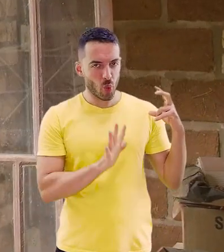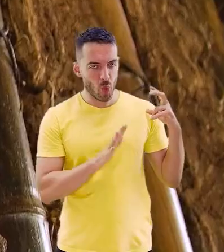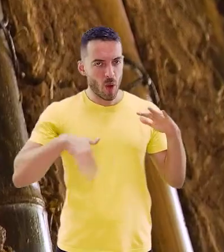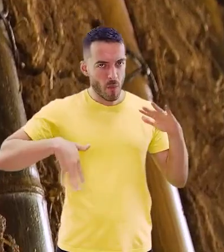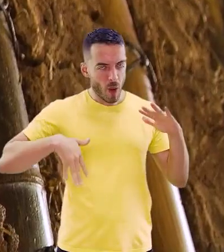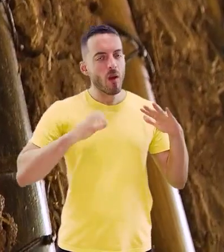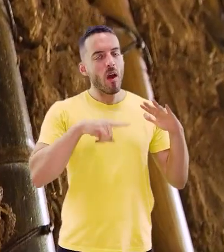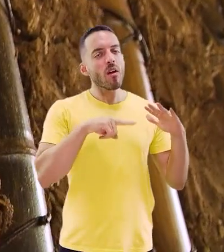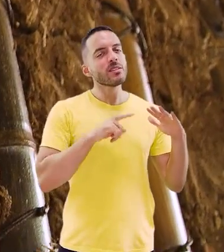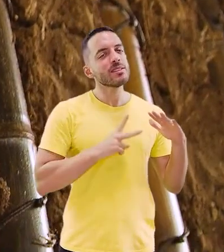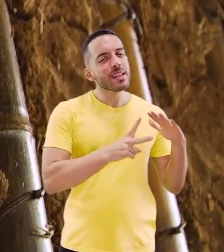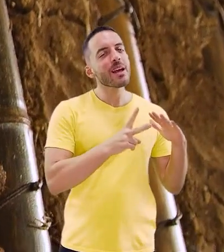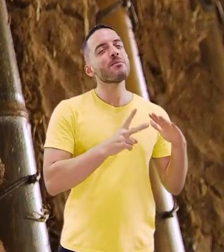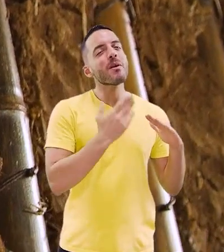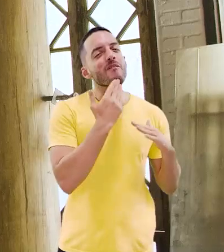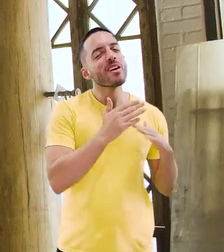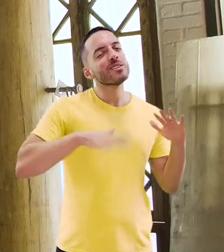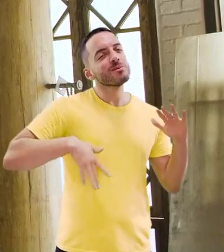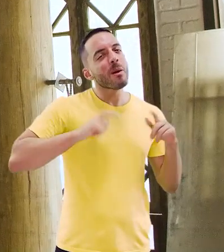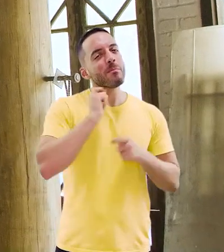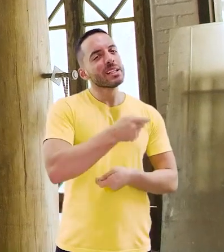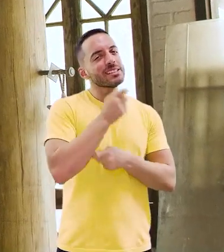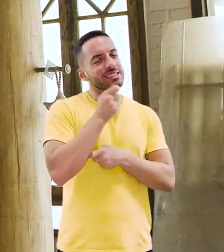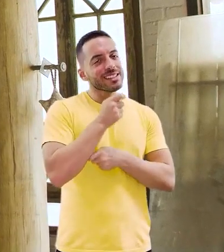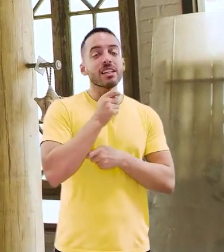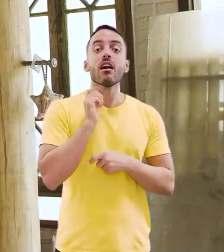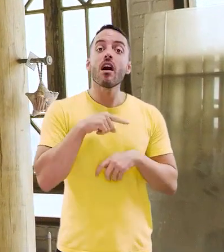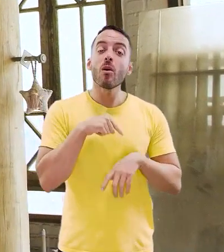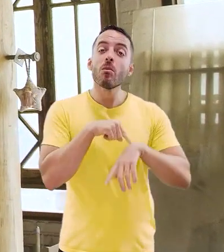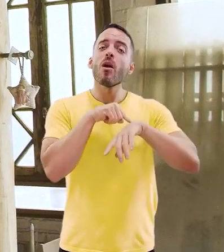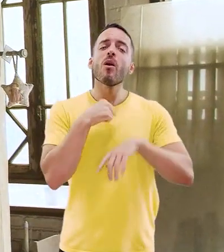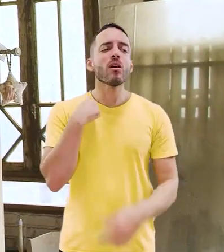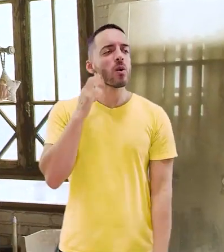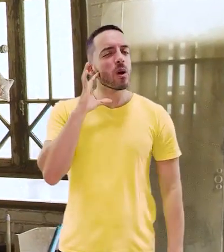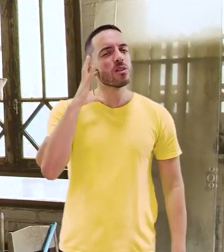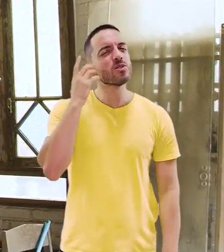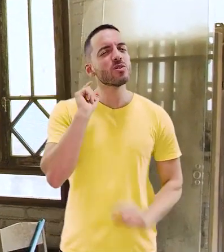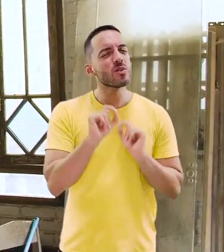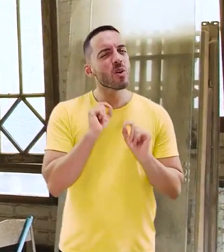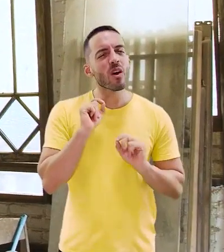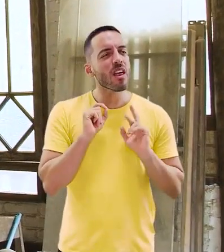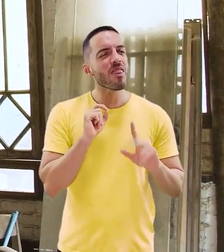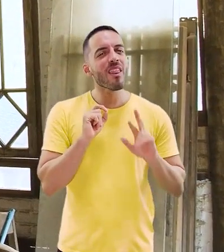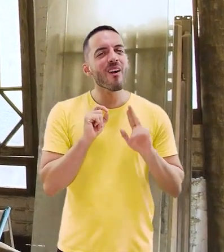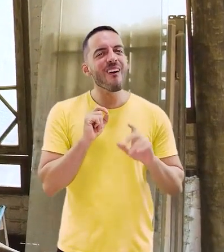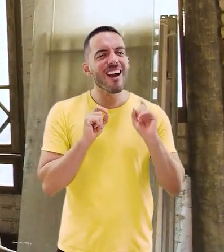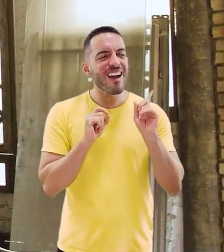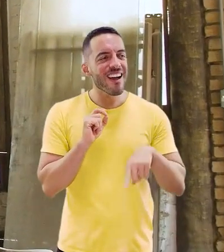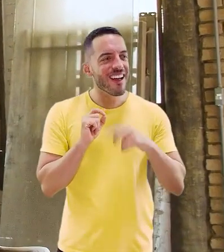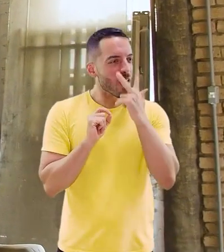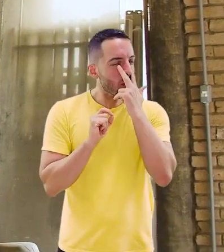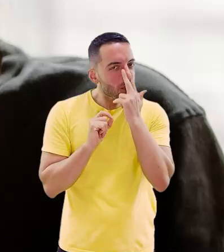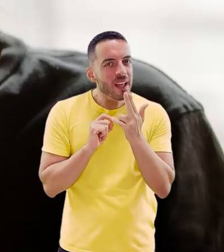vivi à beira do mar pescando, mas chegou uma hora que eu decidi não mais ficar de costa para o Brasil,